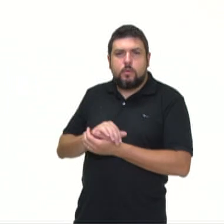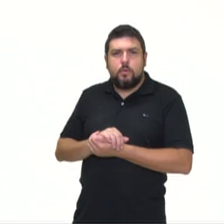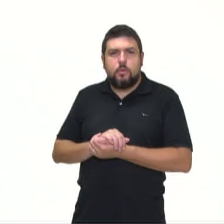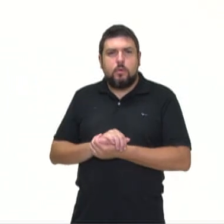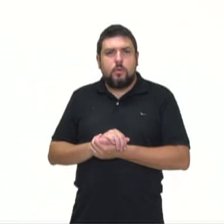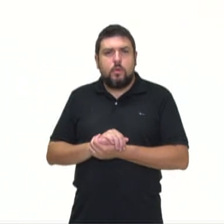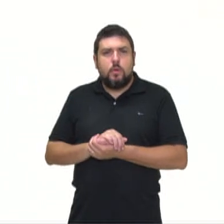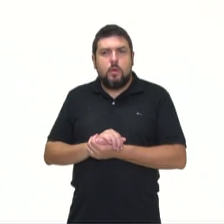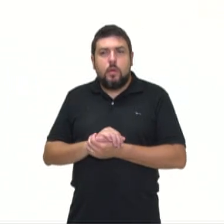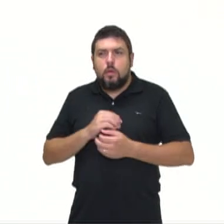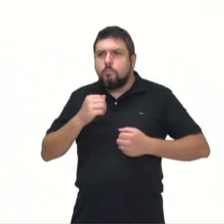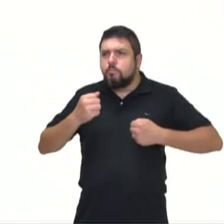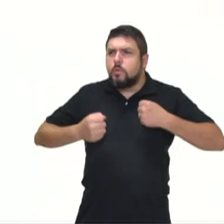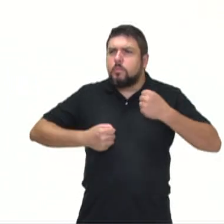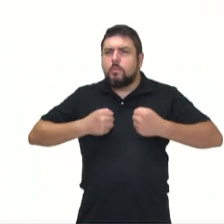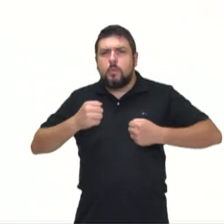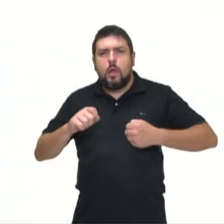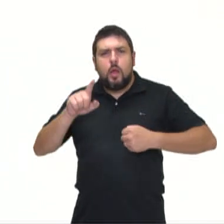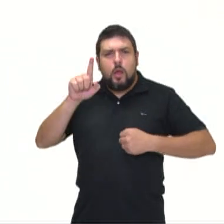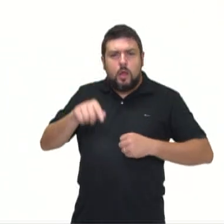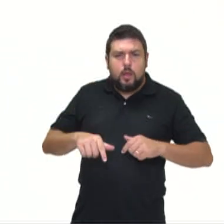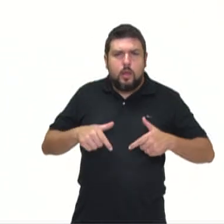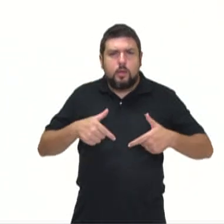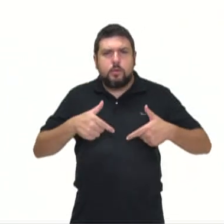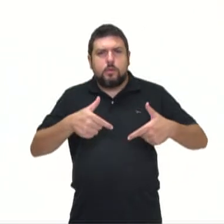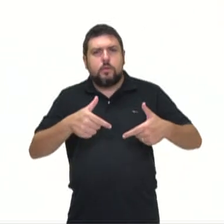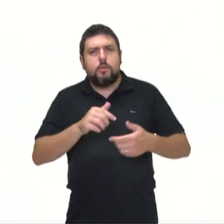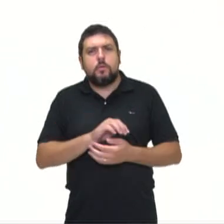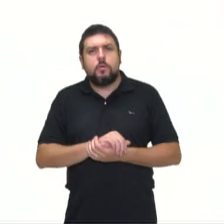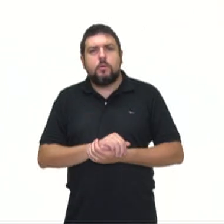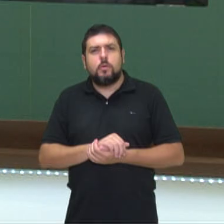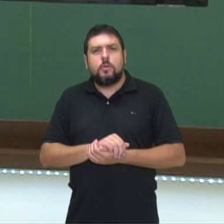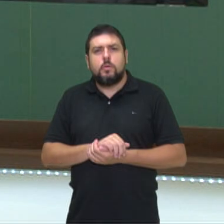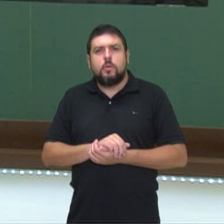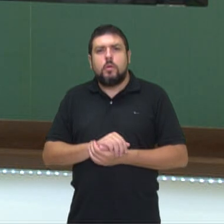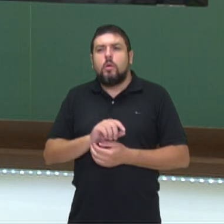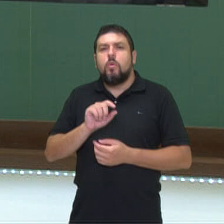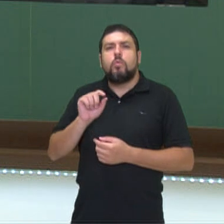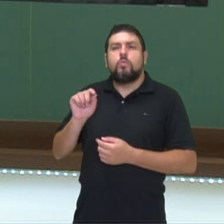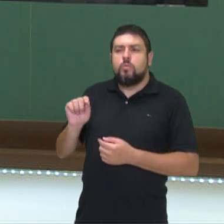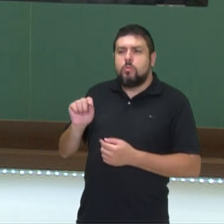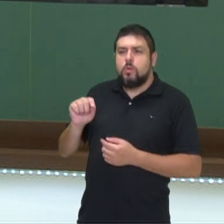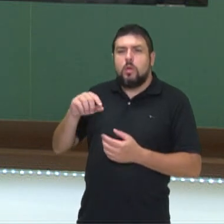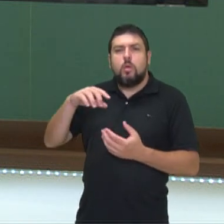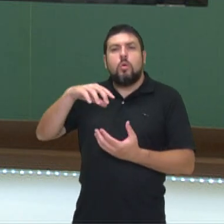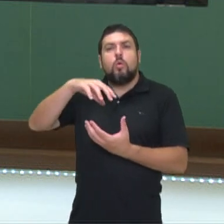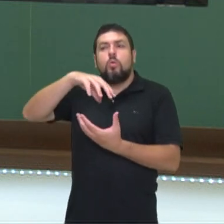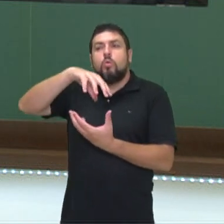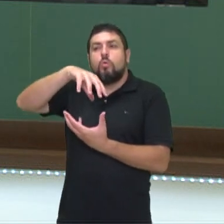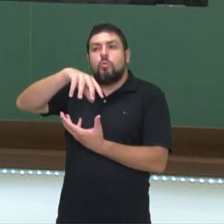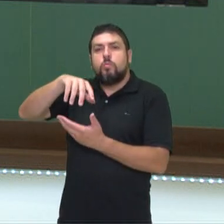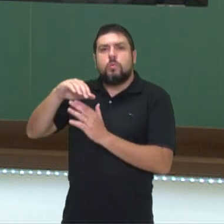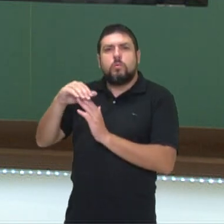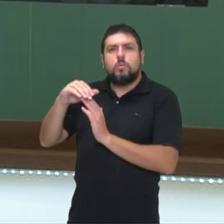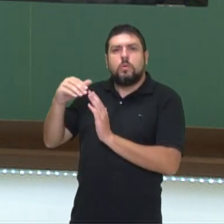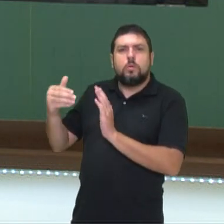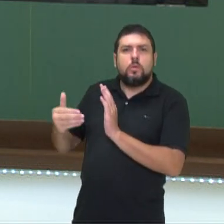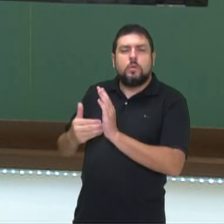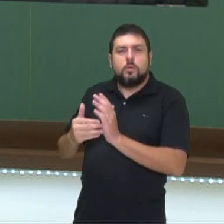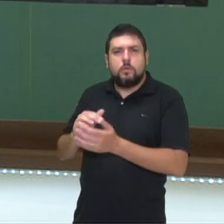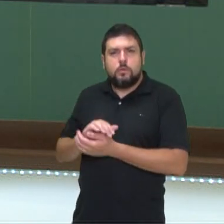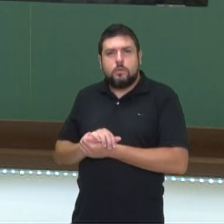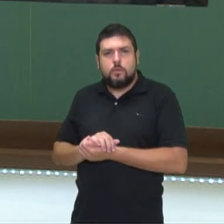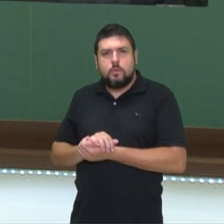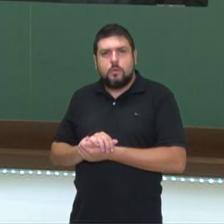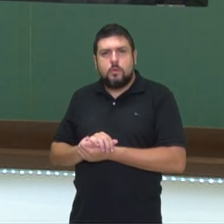ação, percorrer. Percorre o quê? O mundo inteiro, um objeto e uma característica do objeto, um adjetivo,